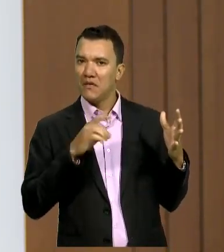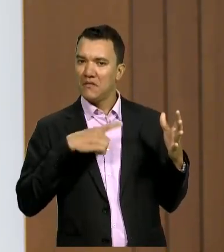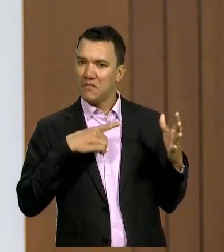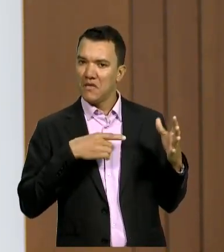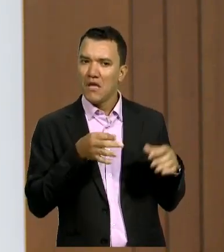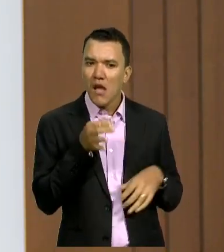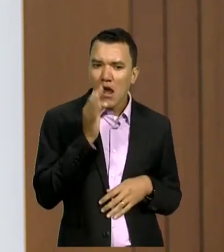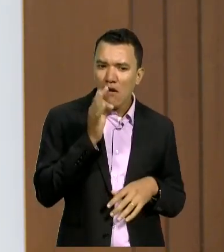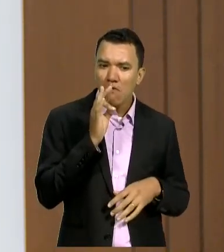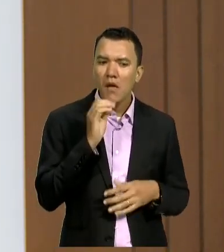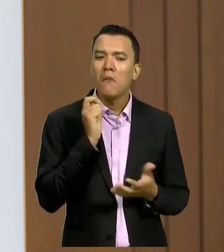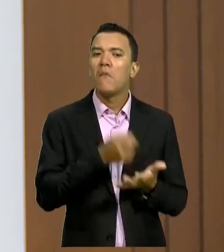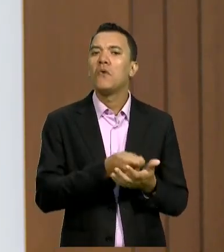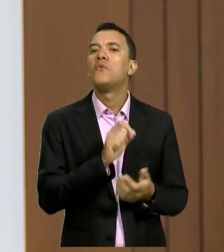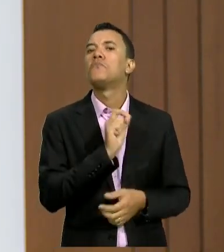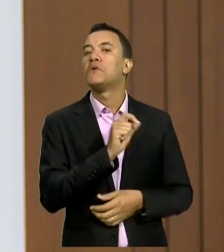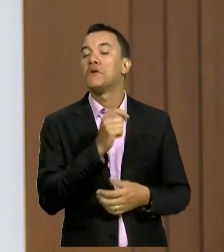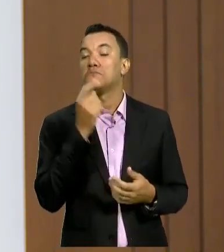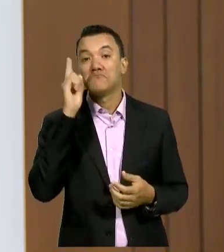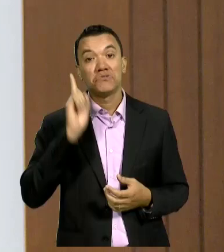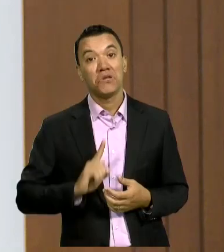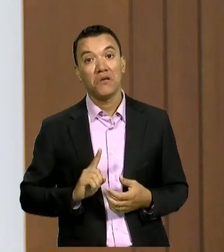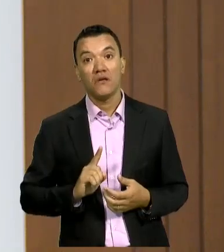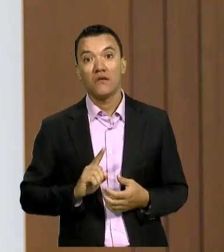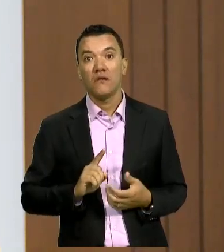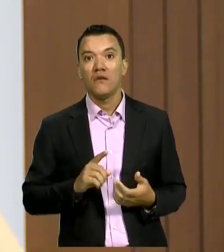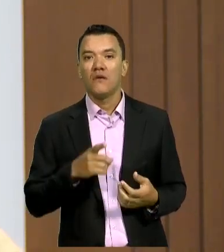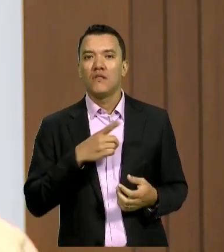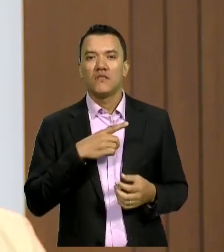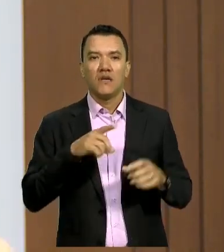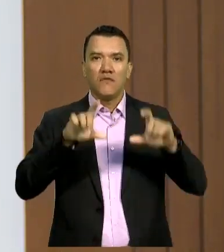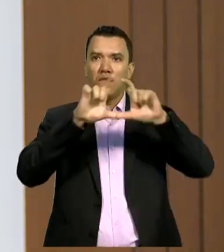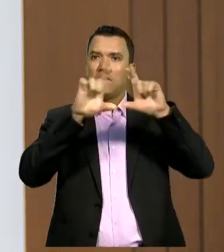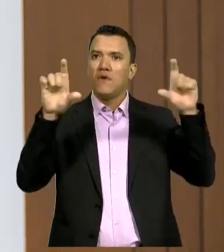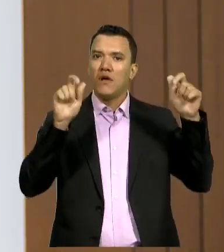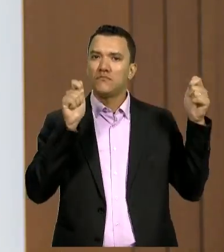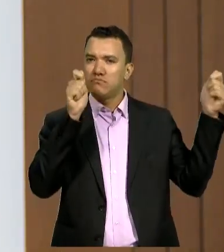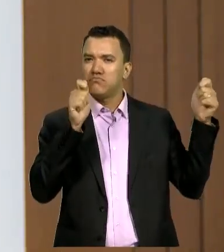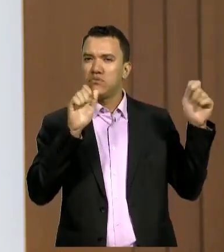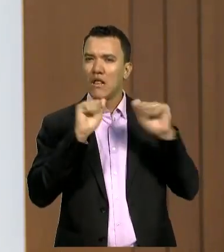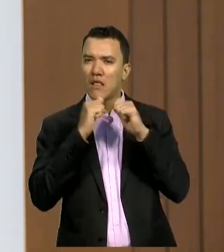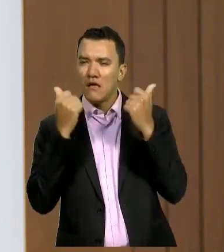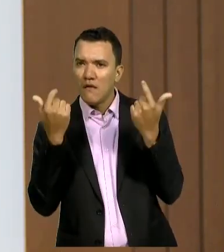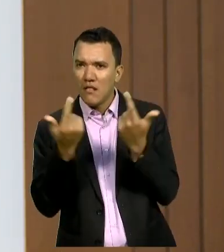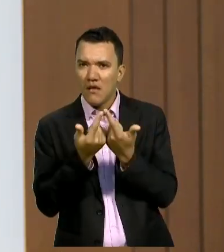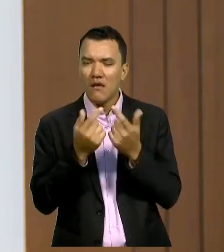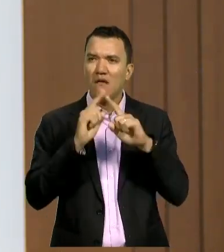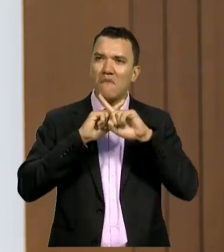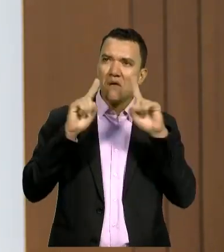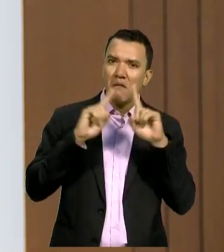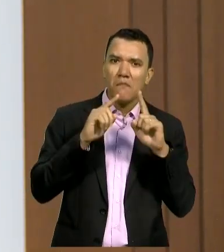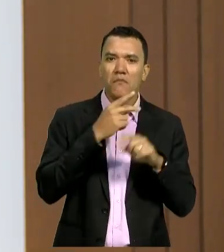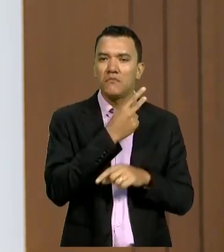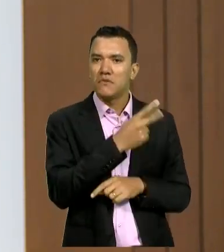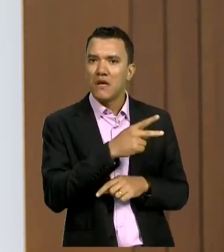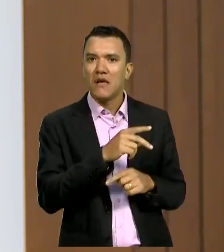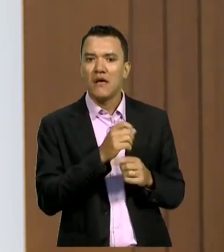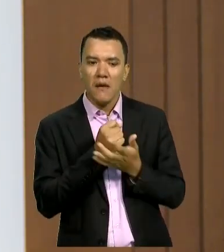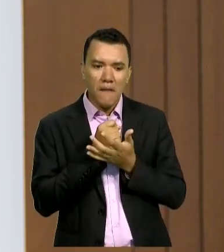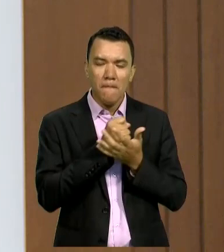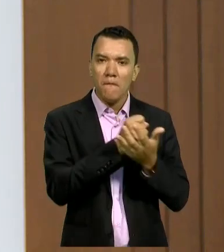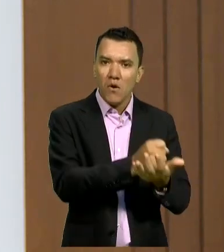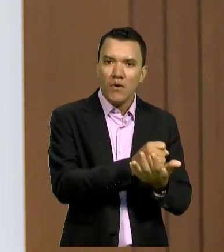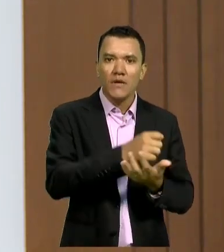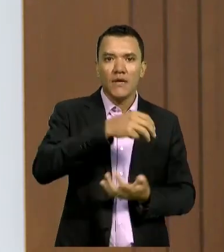quem patrocinou, mas tinha até faixa dizendo que a Assembleia Legislativa apoia o MST.